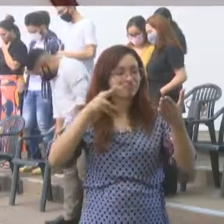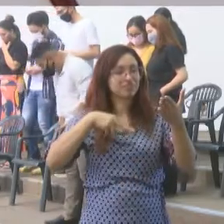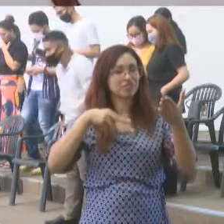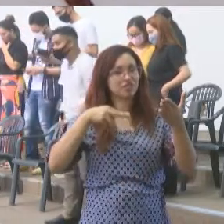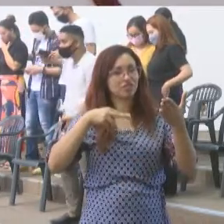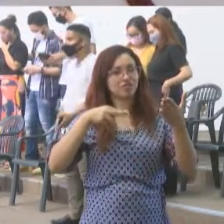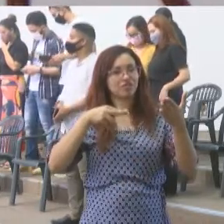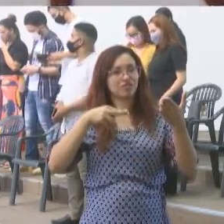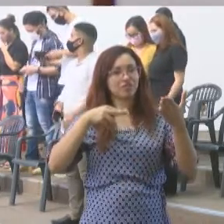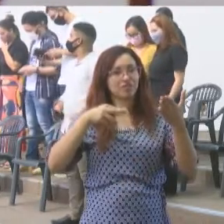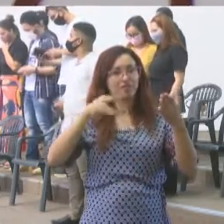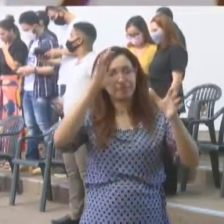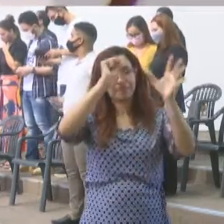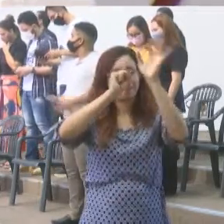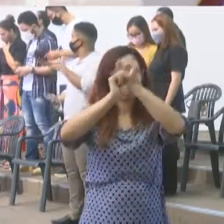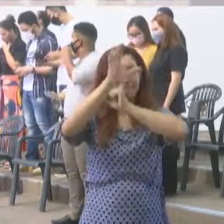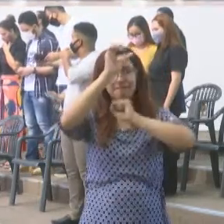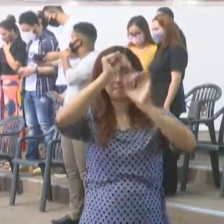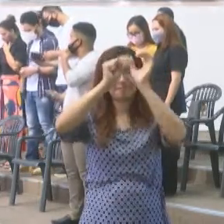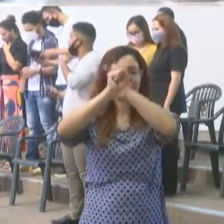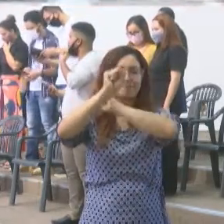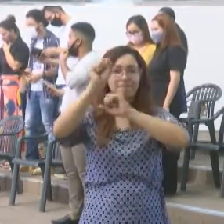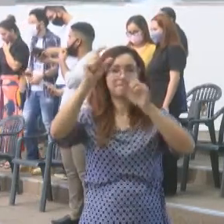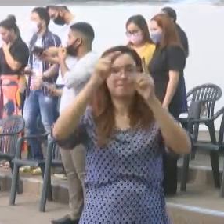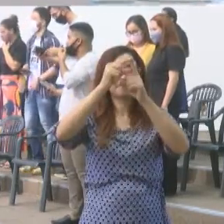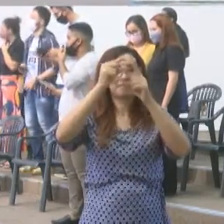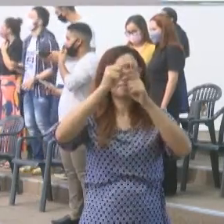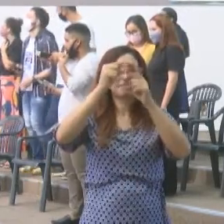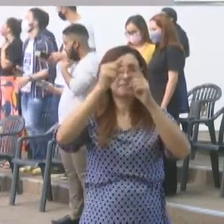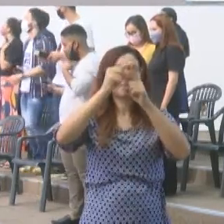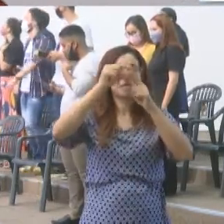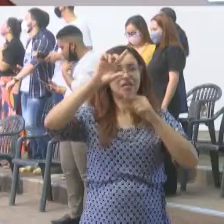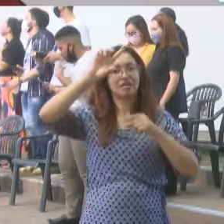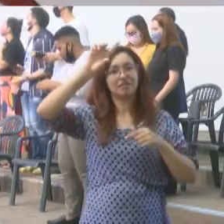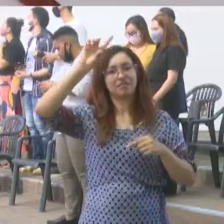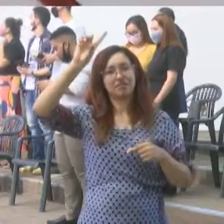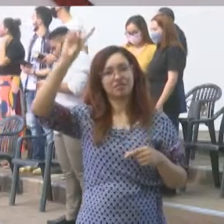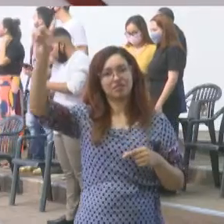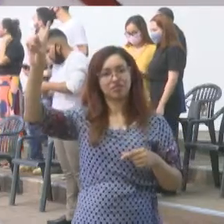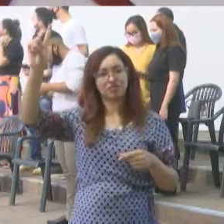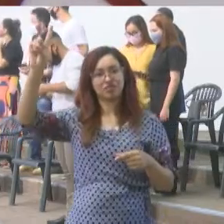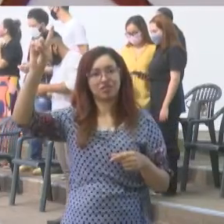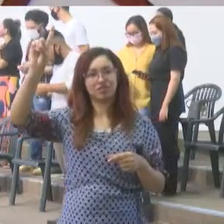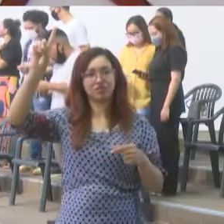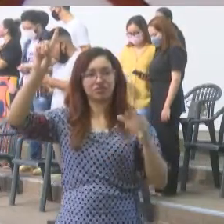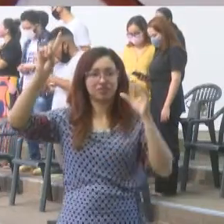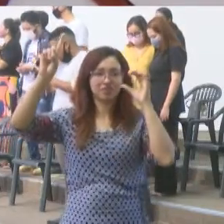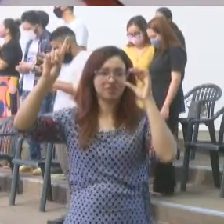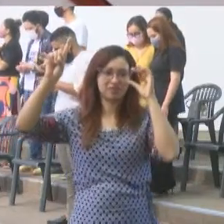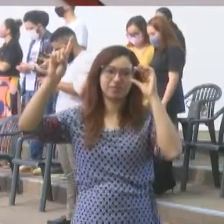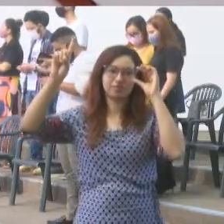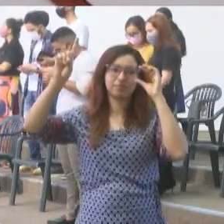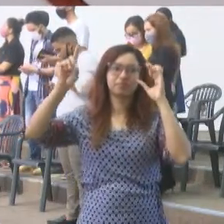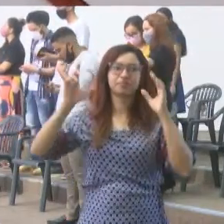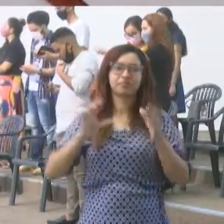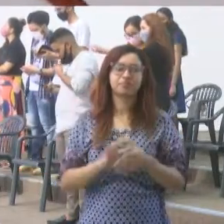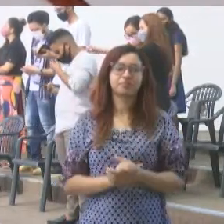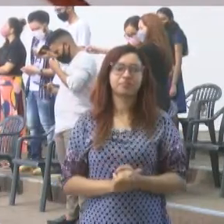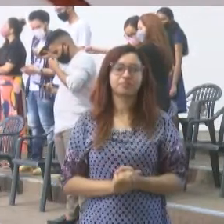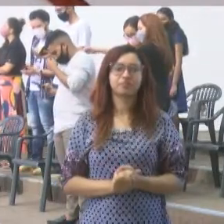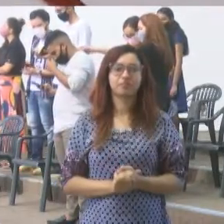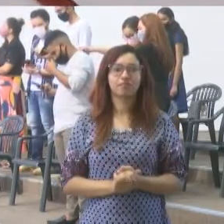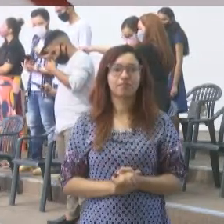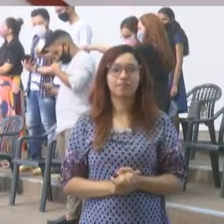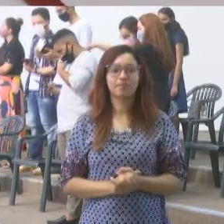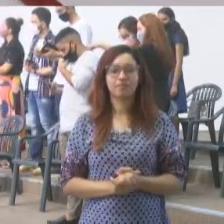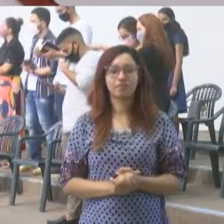que eu quase usurpei do pastor Samuel o direito de ministrar no culto das 9 da manhã. Esse é o horário que ele ministra, mas eu tenho